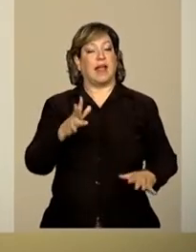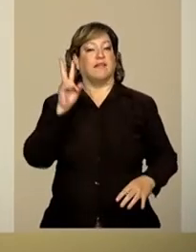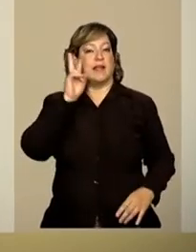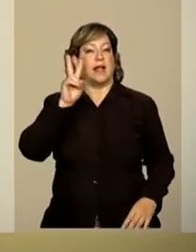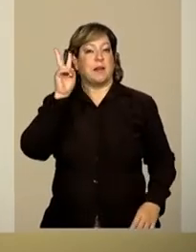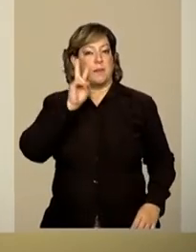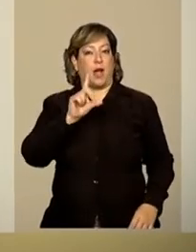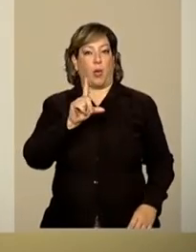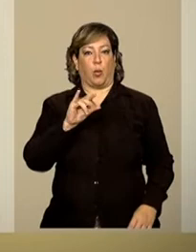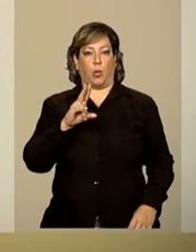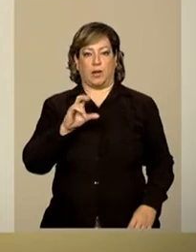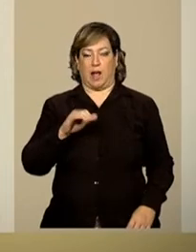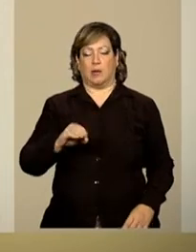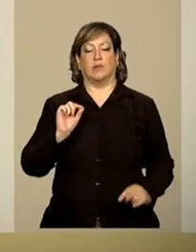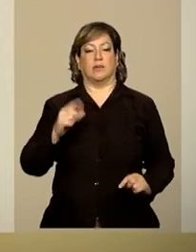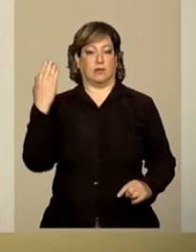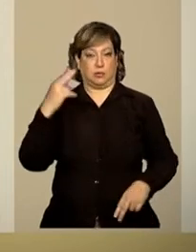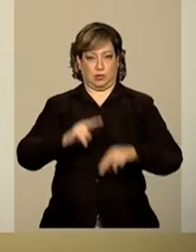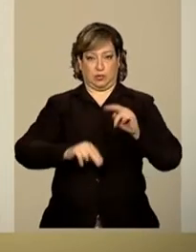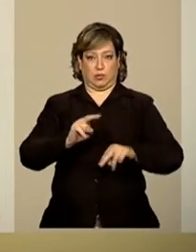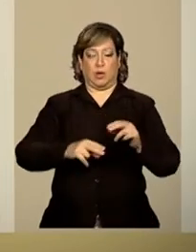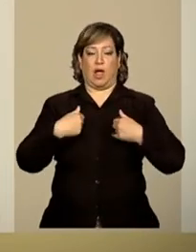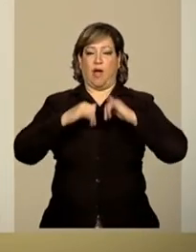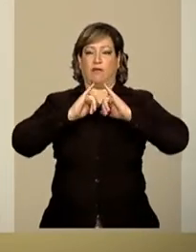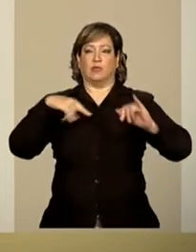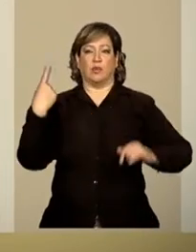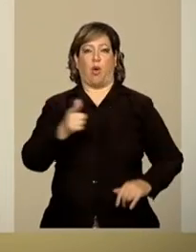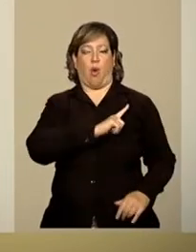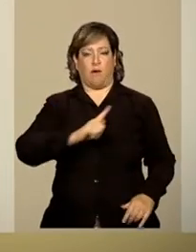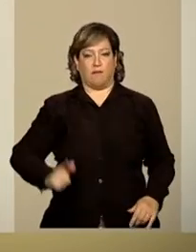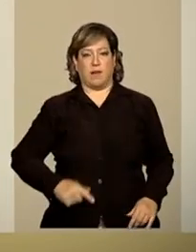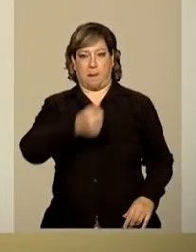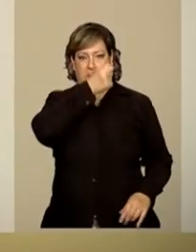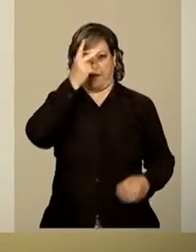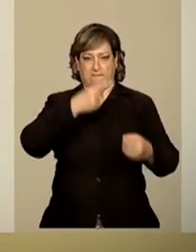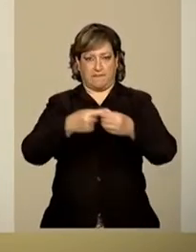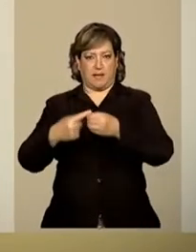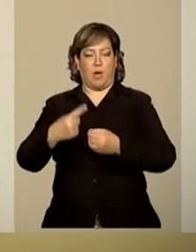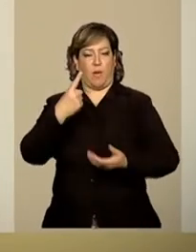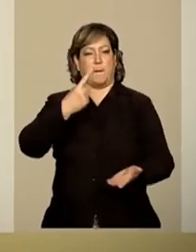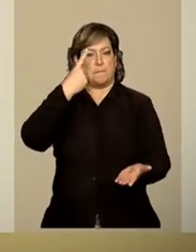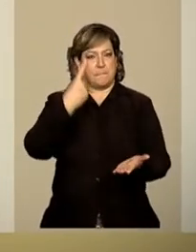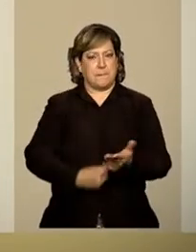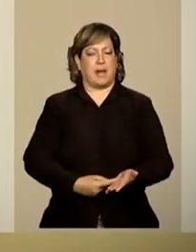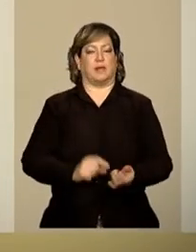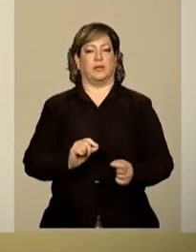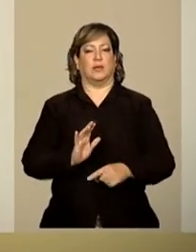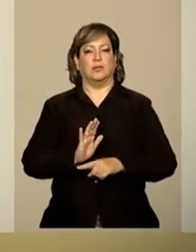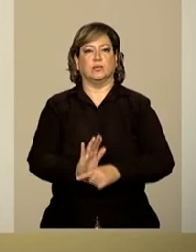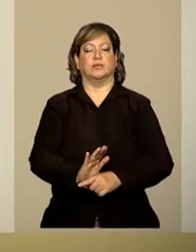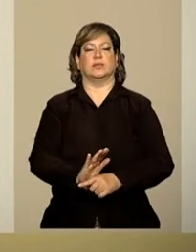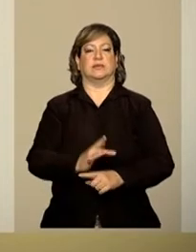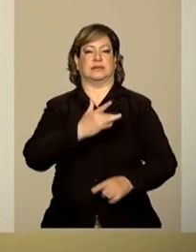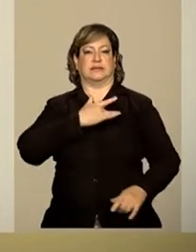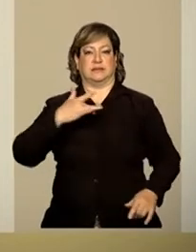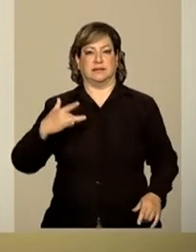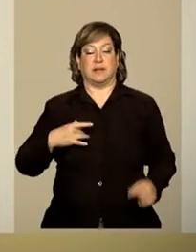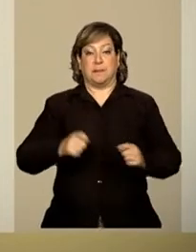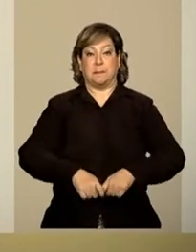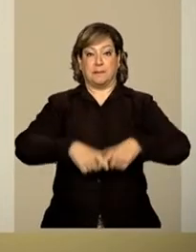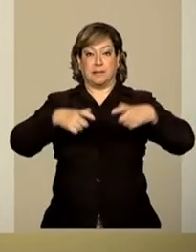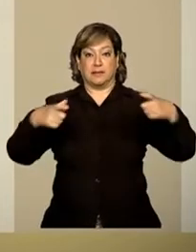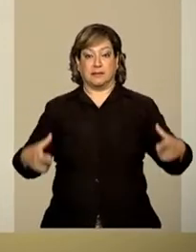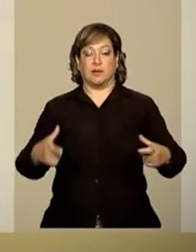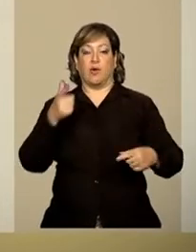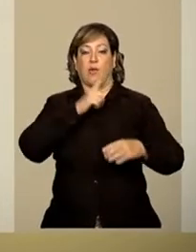Luciano que em Junho eu propus aos governadores aos prefeitos pacto pela saúde e para ampliar